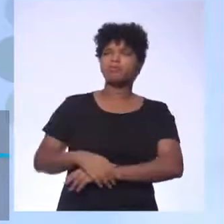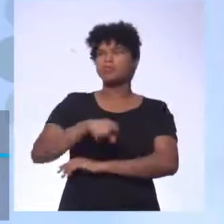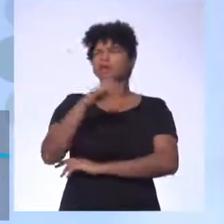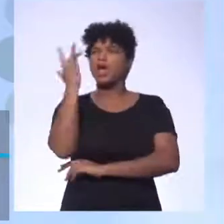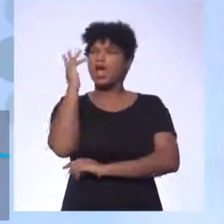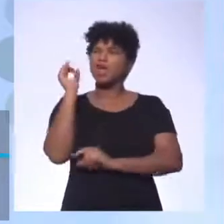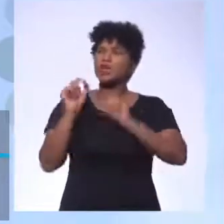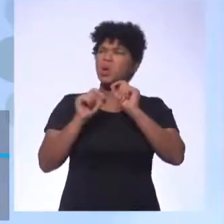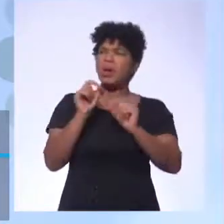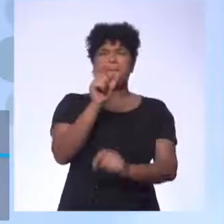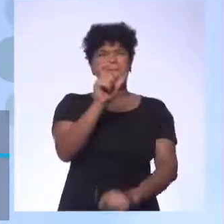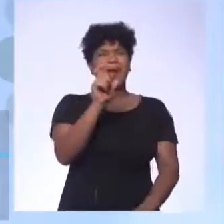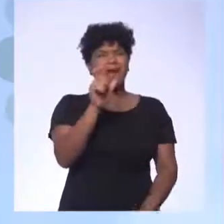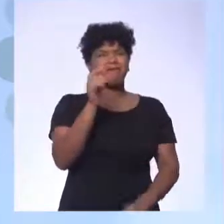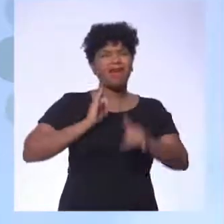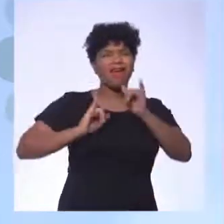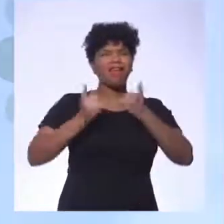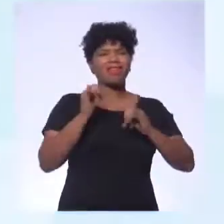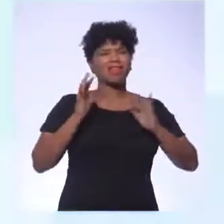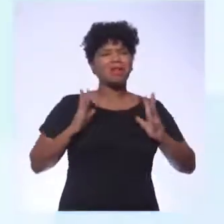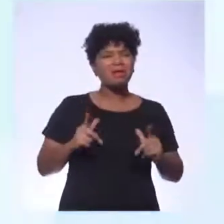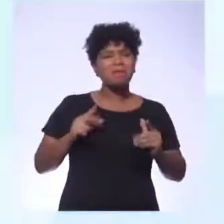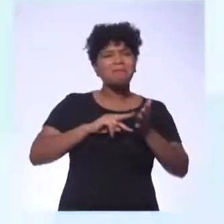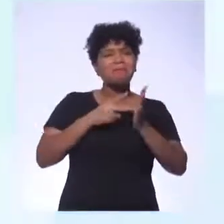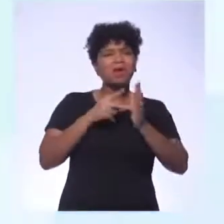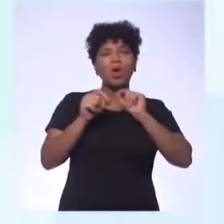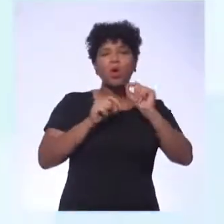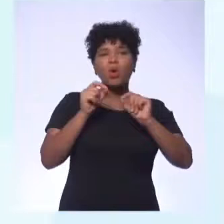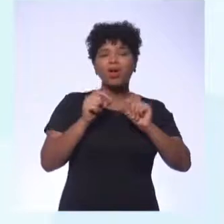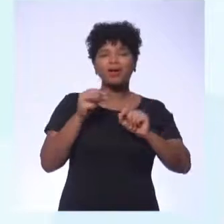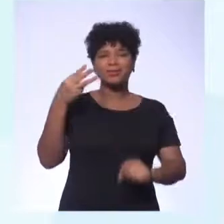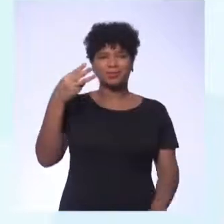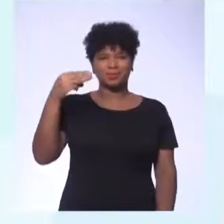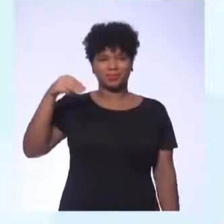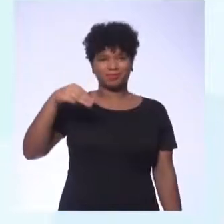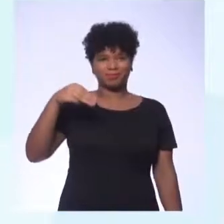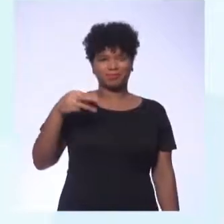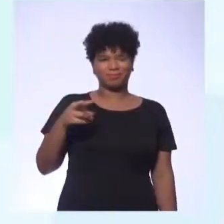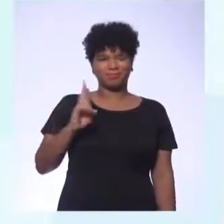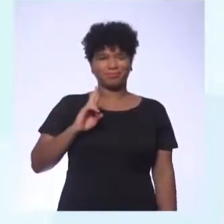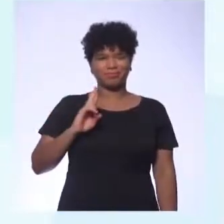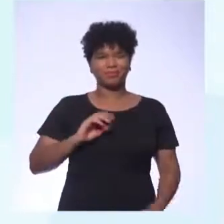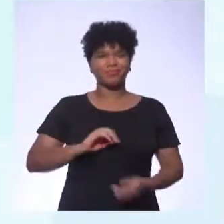energia limpa? Eu vou dar 3 minutinhos aí para você pensar e responder.